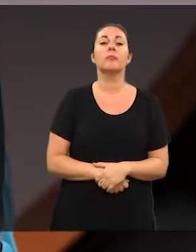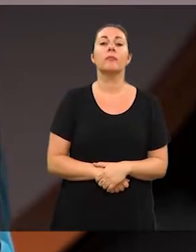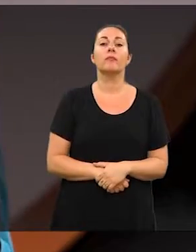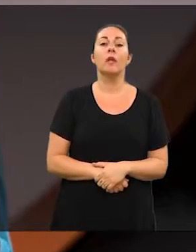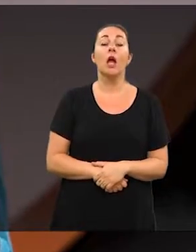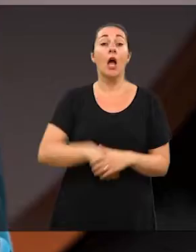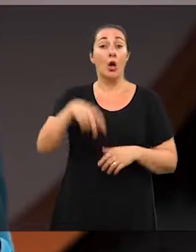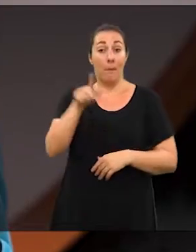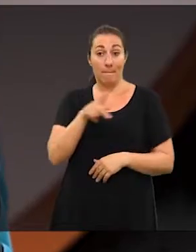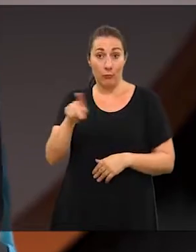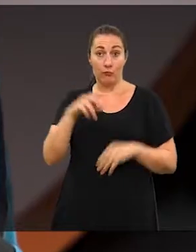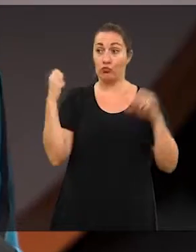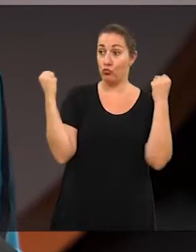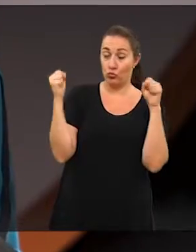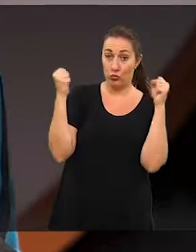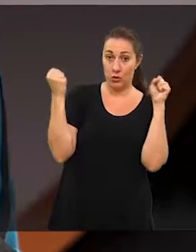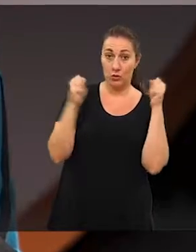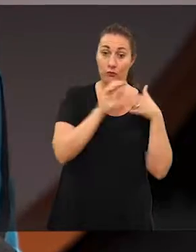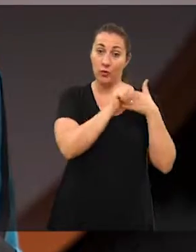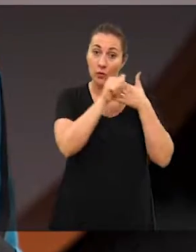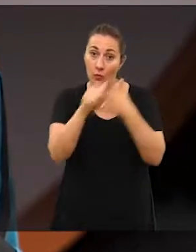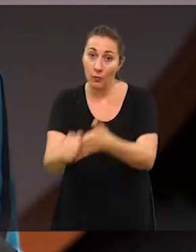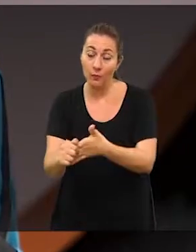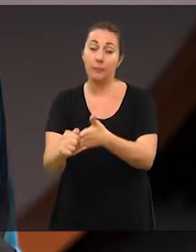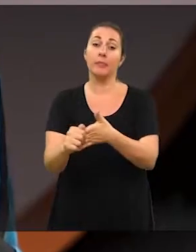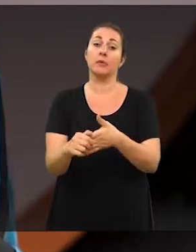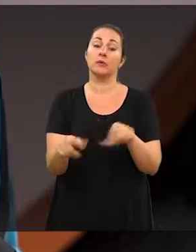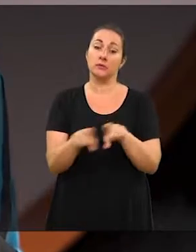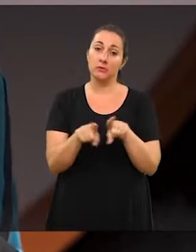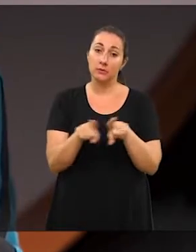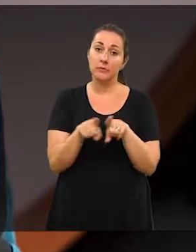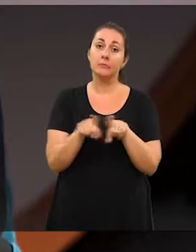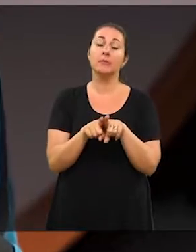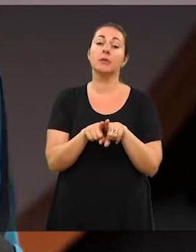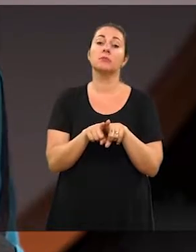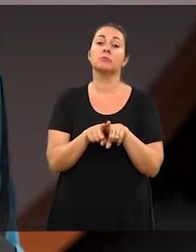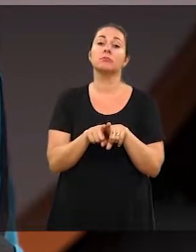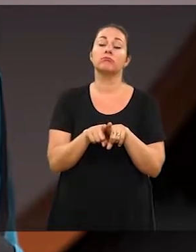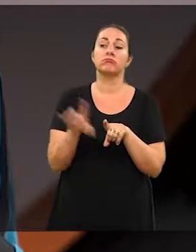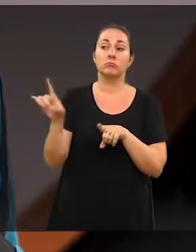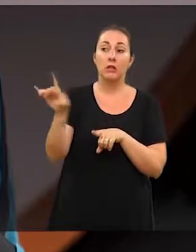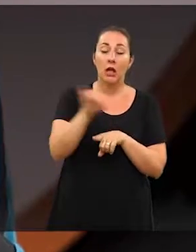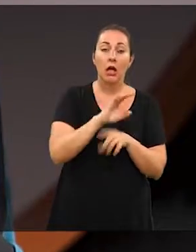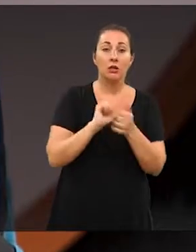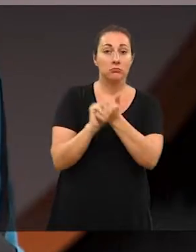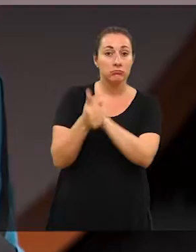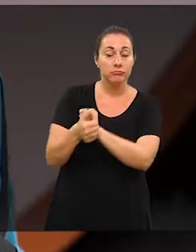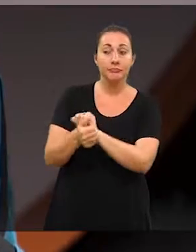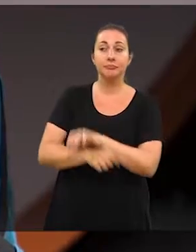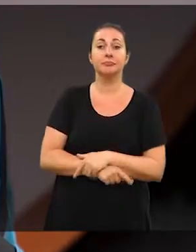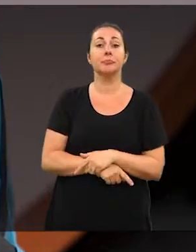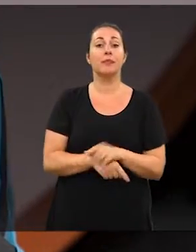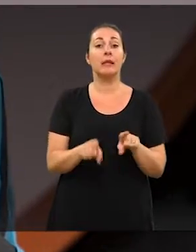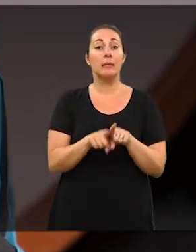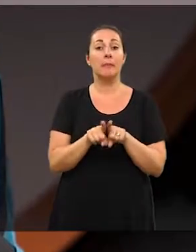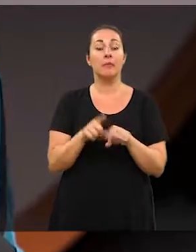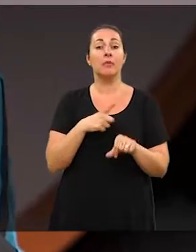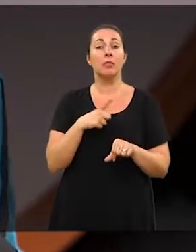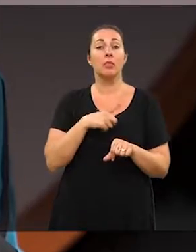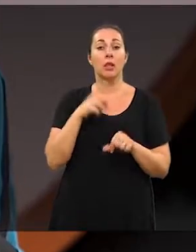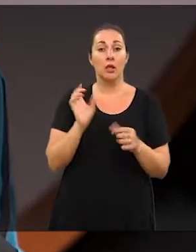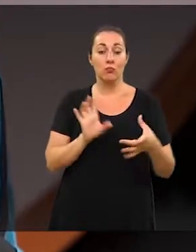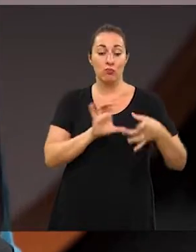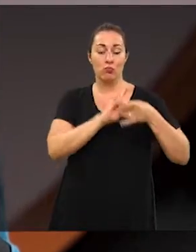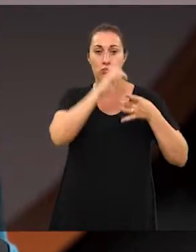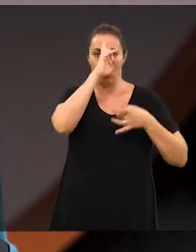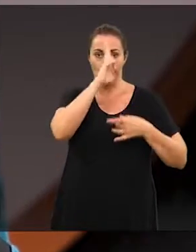Sim, cada professor de educação física da sua escola poderá levar, né, os seus atletas. Né? Nós temos também a